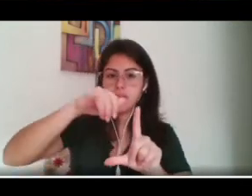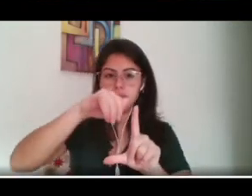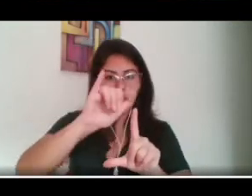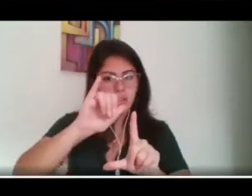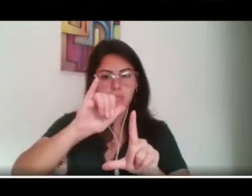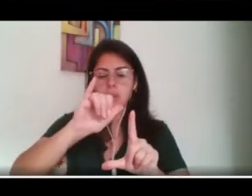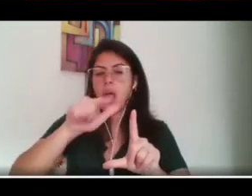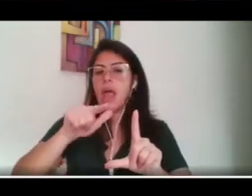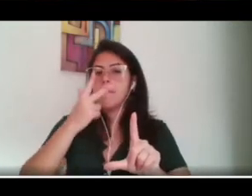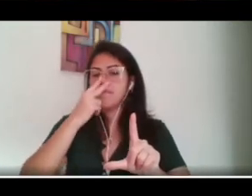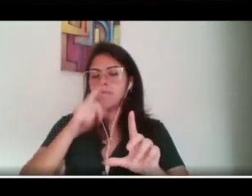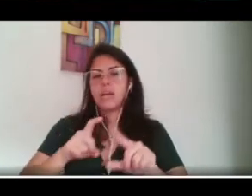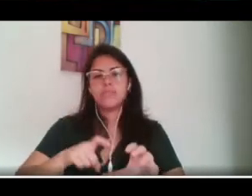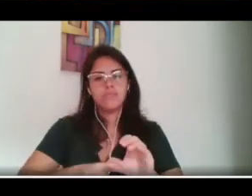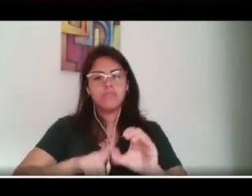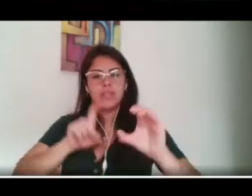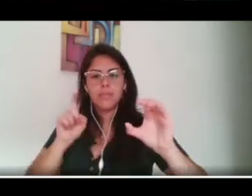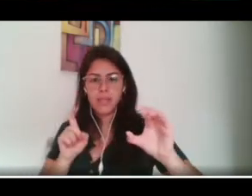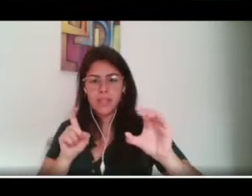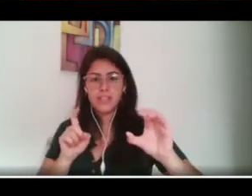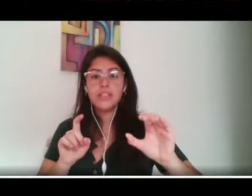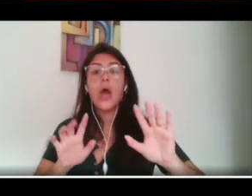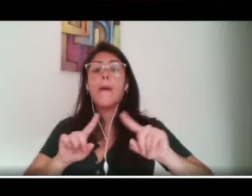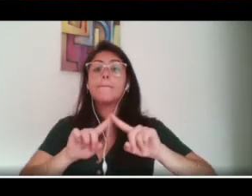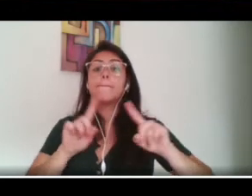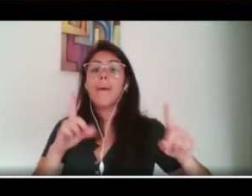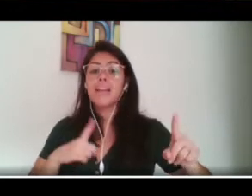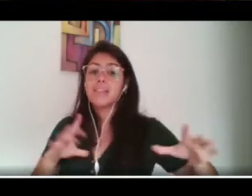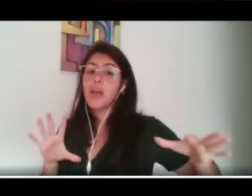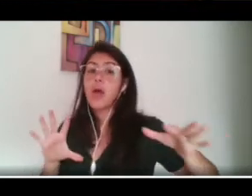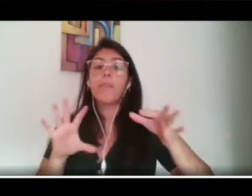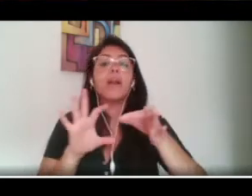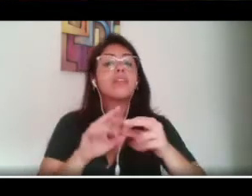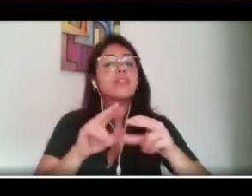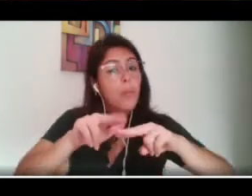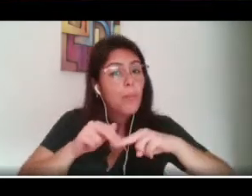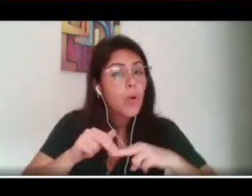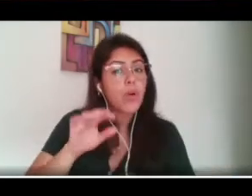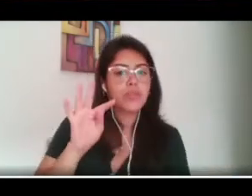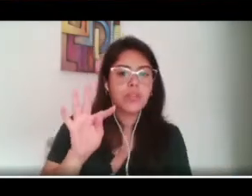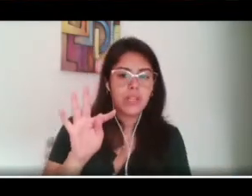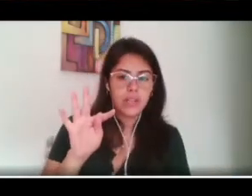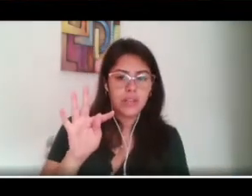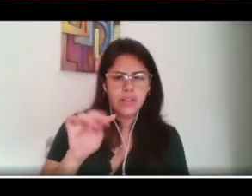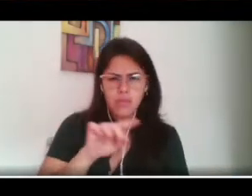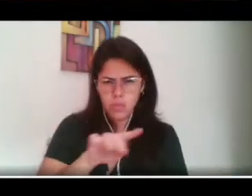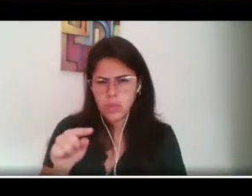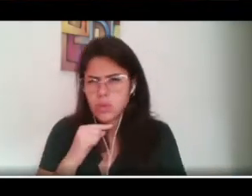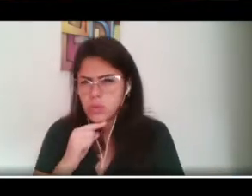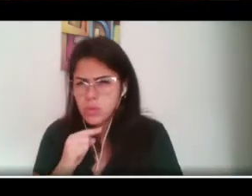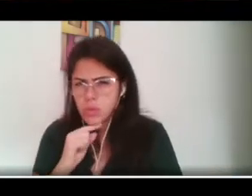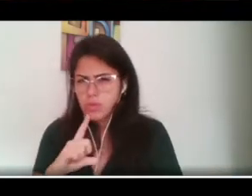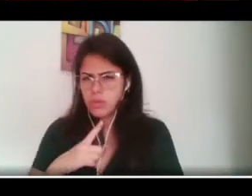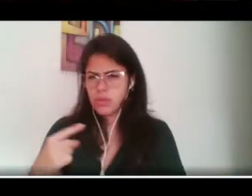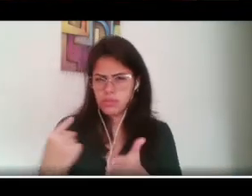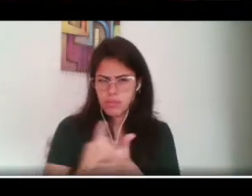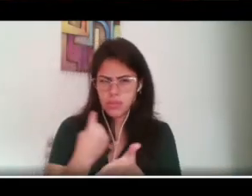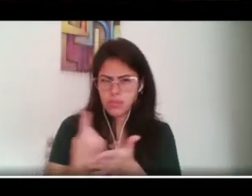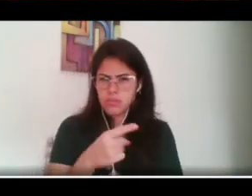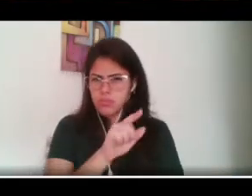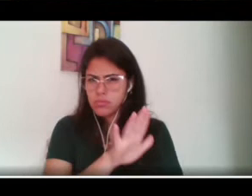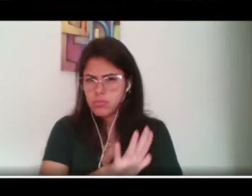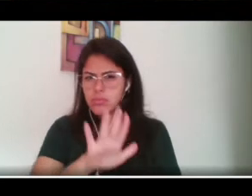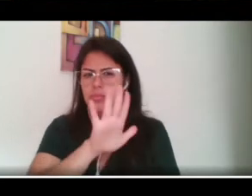t, né? Alguma pergunta em relação a isso? Ele até faz aqui, ó,